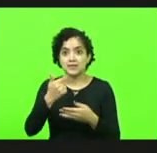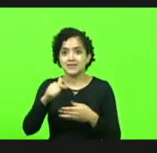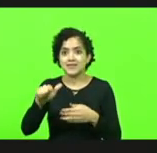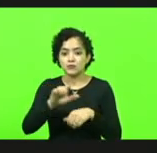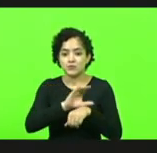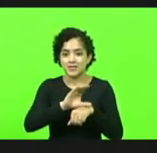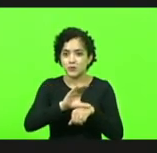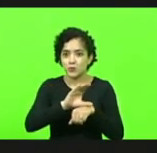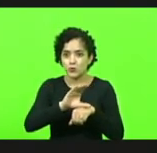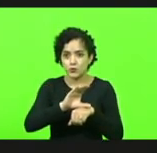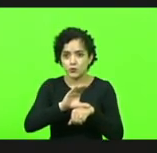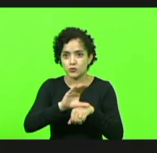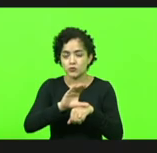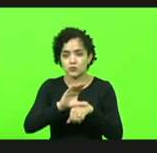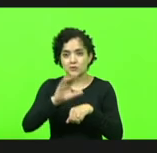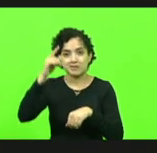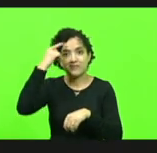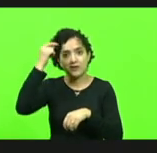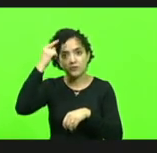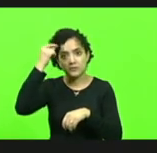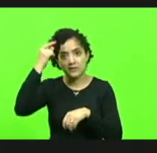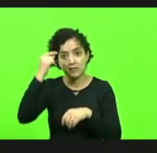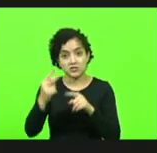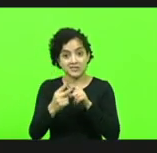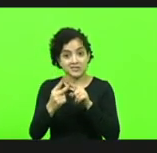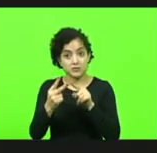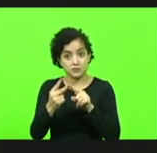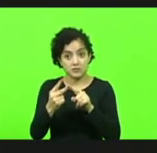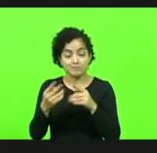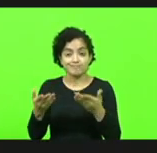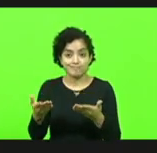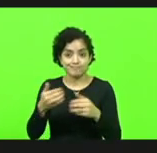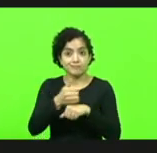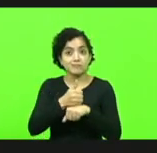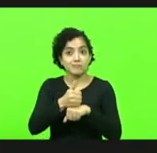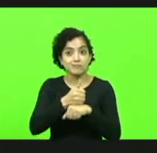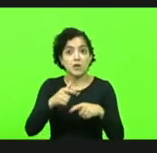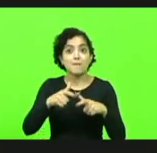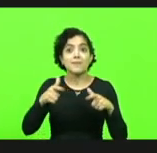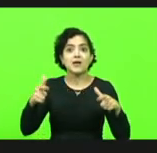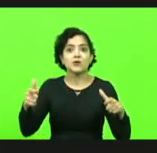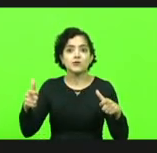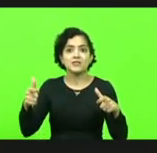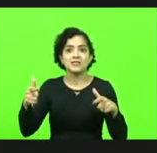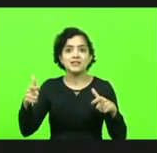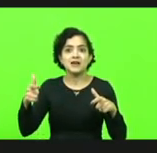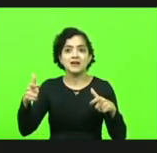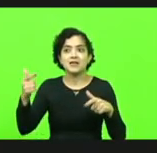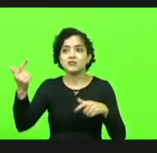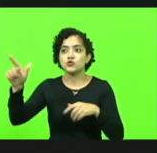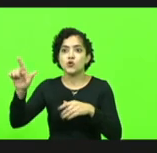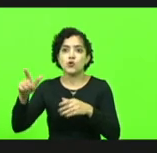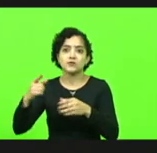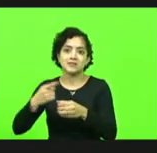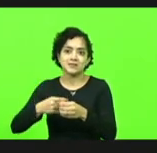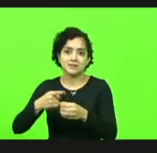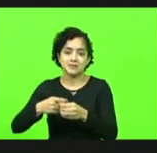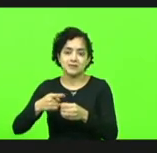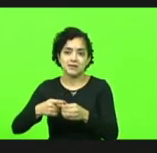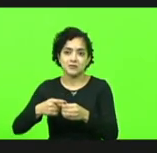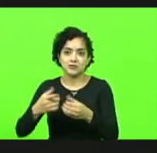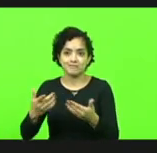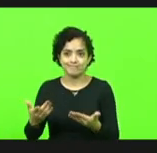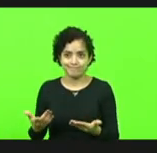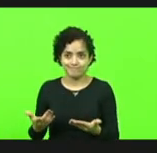superiores nessas duas áreas, os profissionais, a maioria, vem de fora. E o custo de vida se torna muito caro para eles,